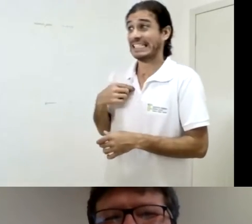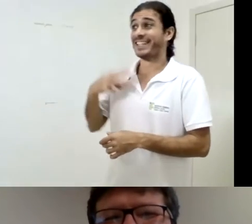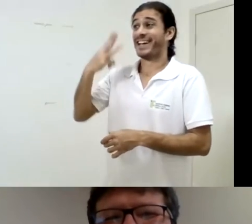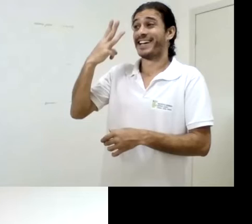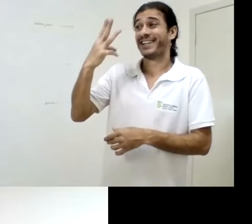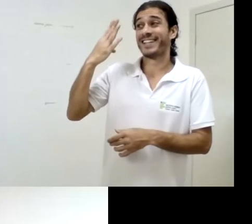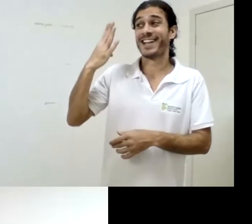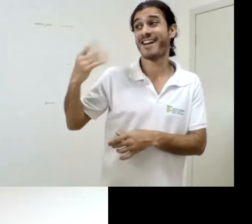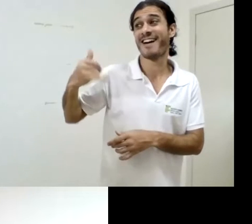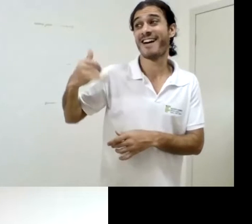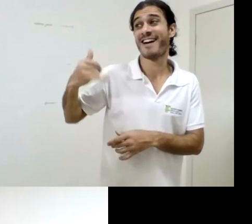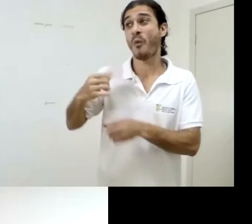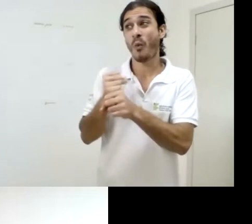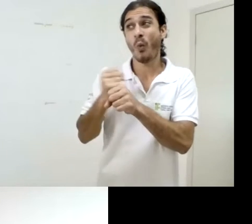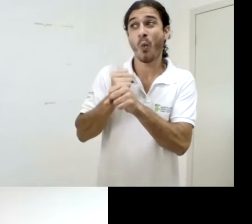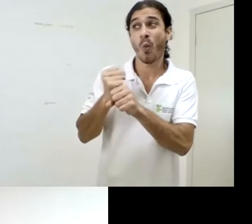Aquilo que